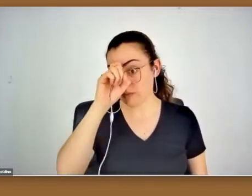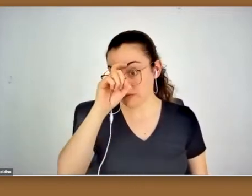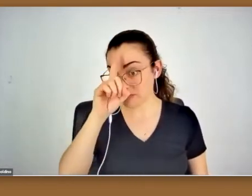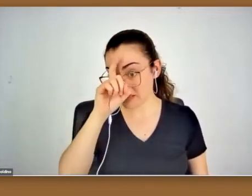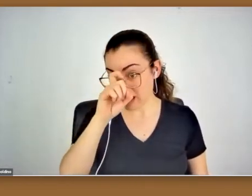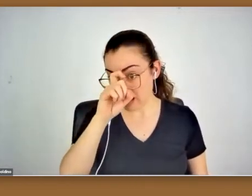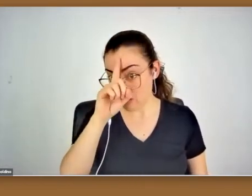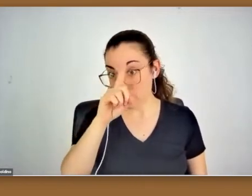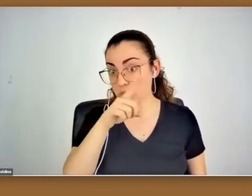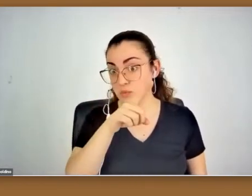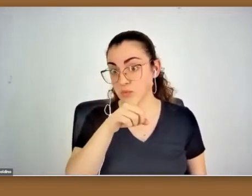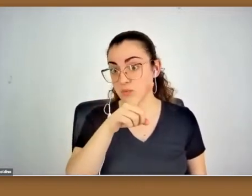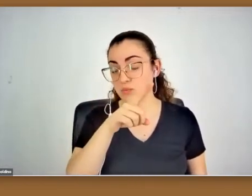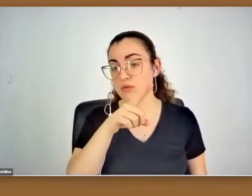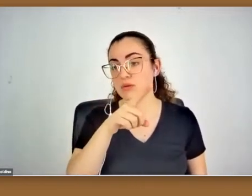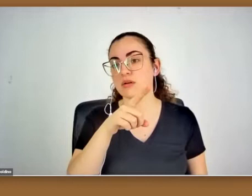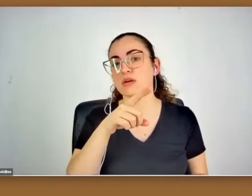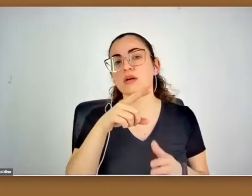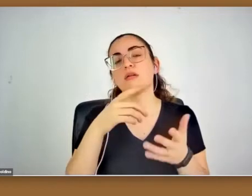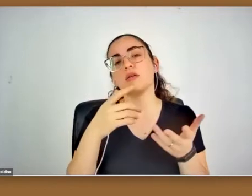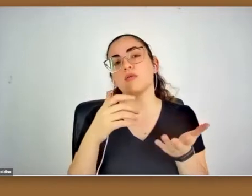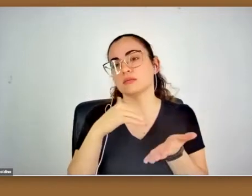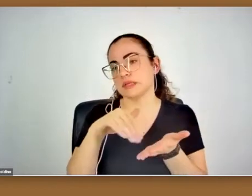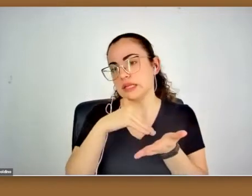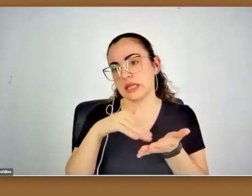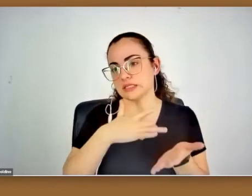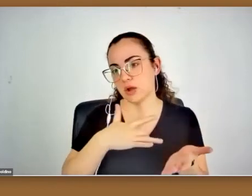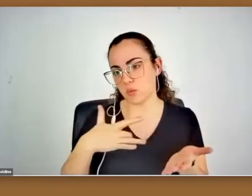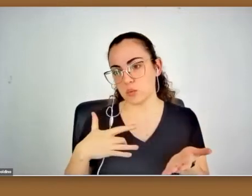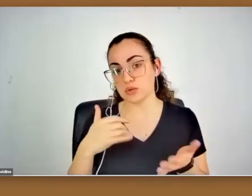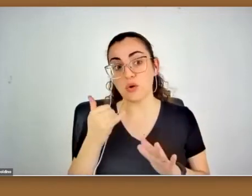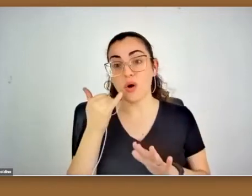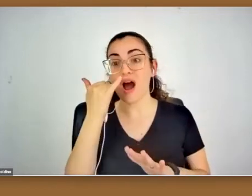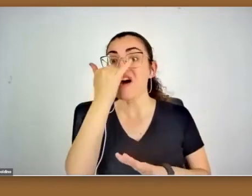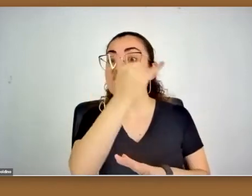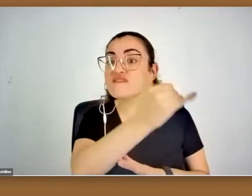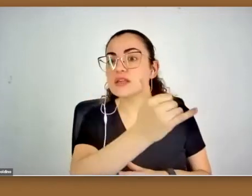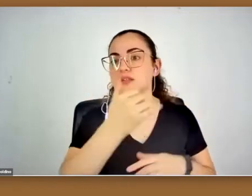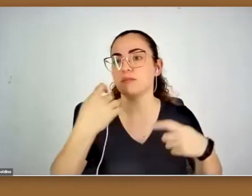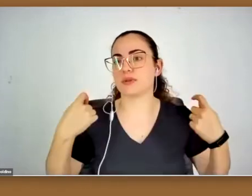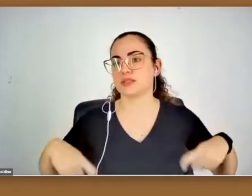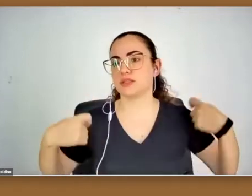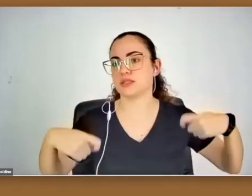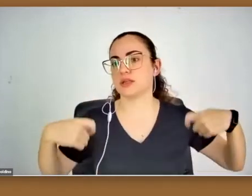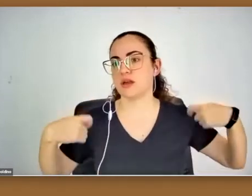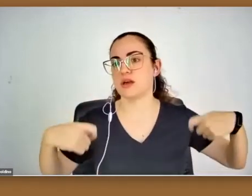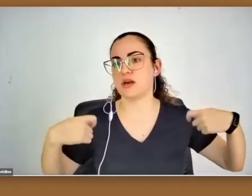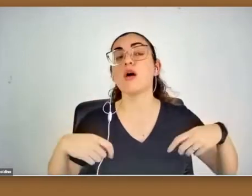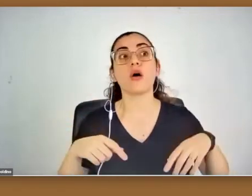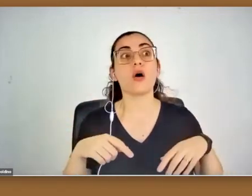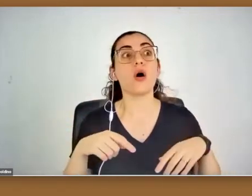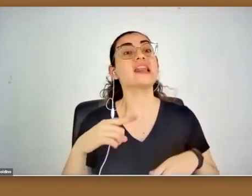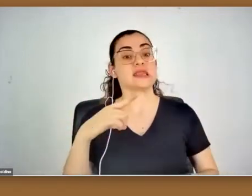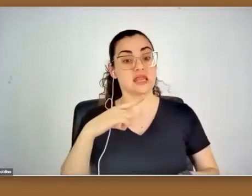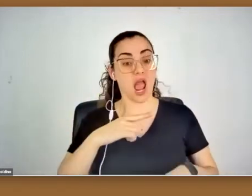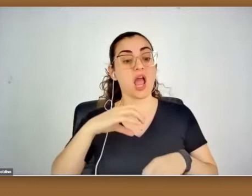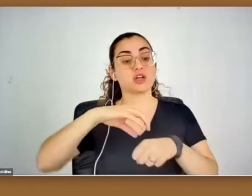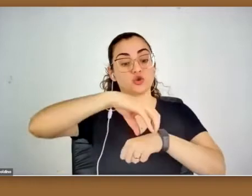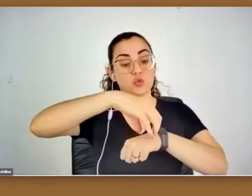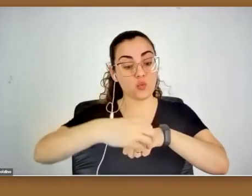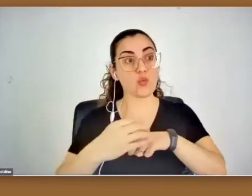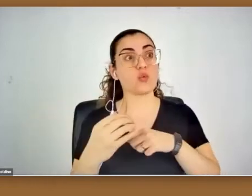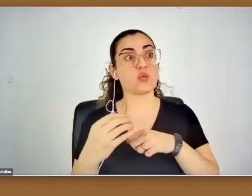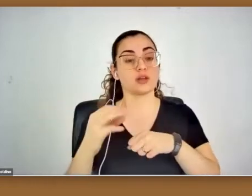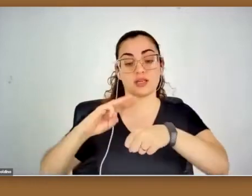avisar a Secretaria de Saúde no município que houve um caso de dengue, chikungunya ou de zika. E